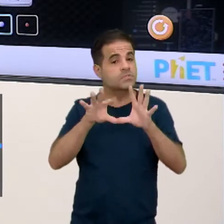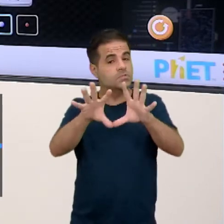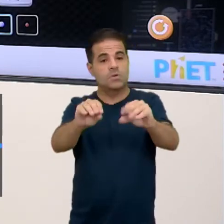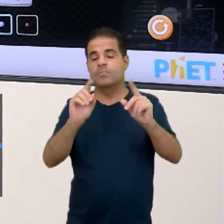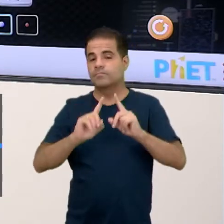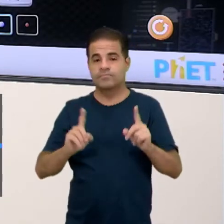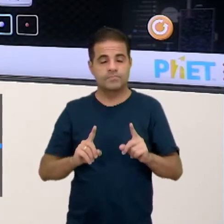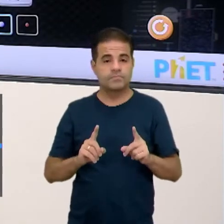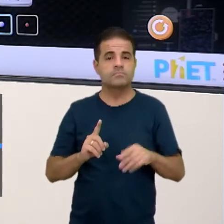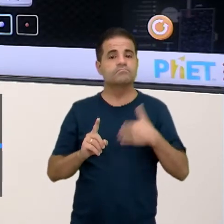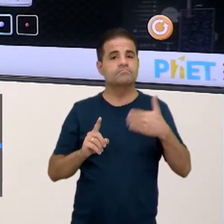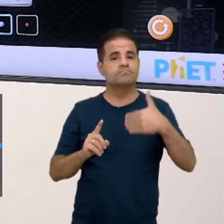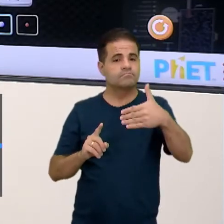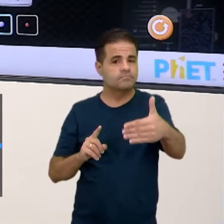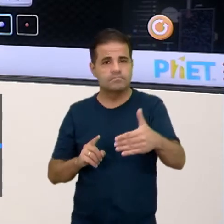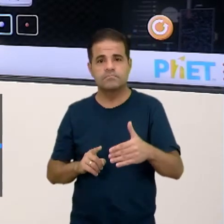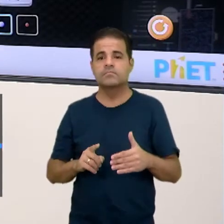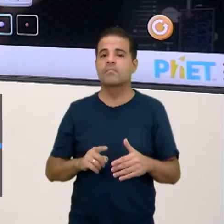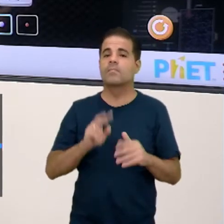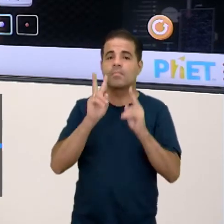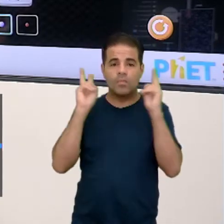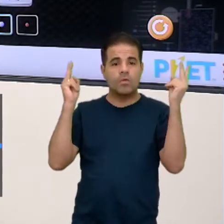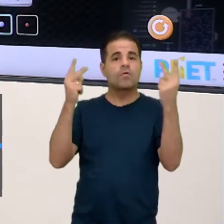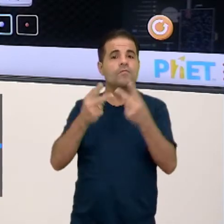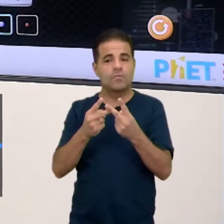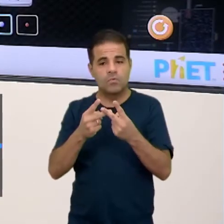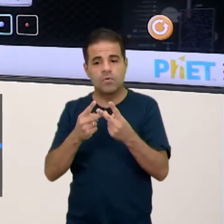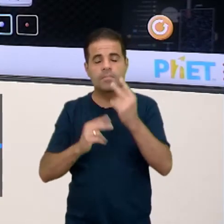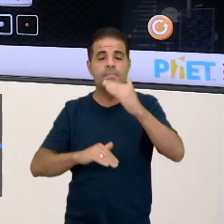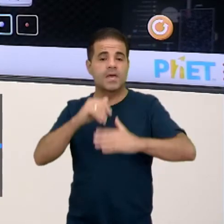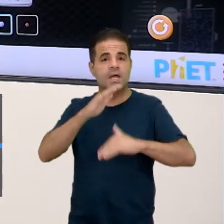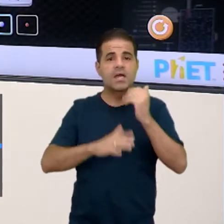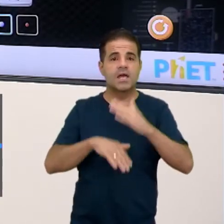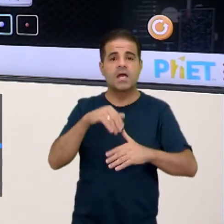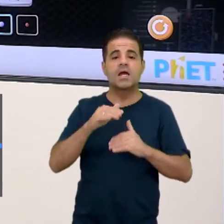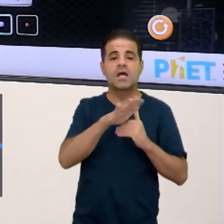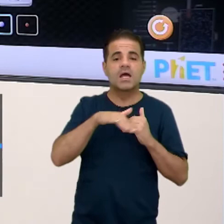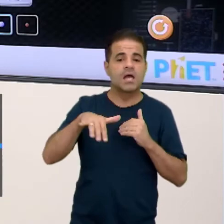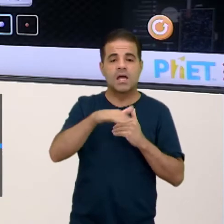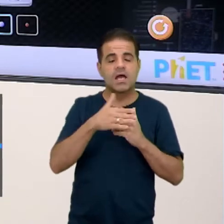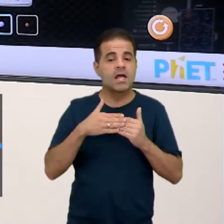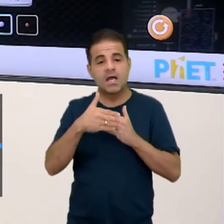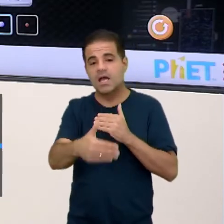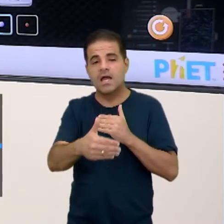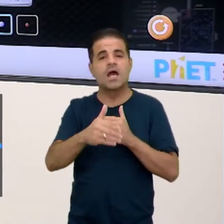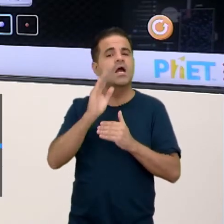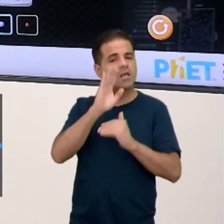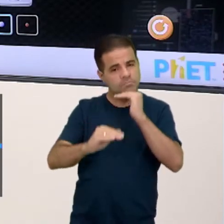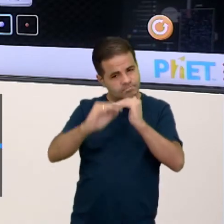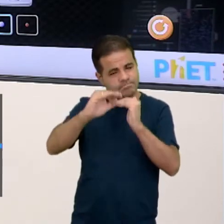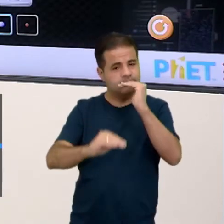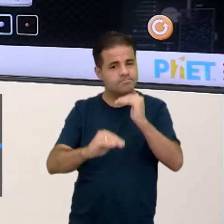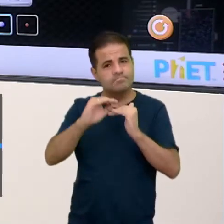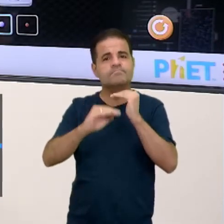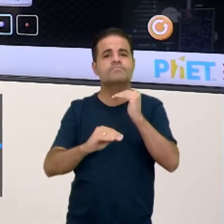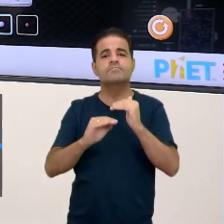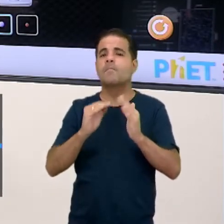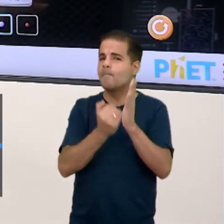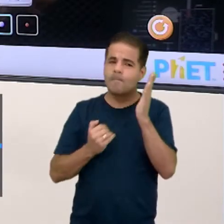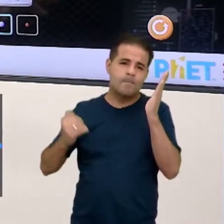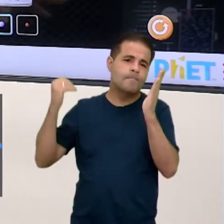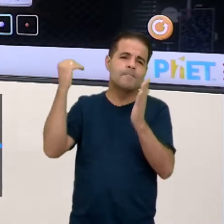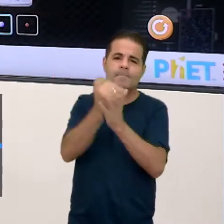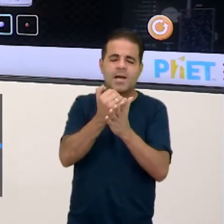na temperatura e considerar só o volume e a pressão, eles também são diretamente proporcionais, né? Quanto